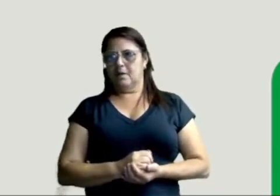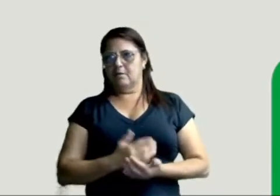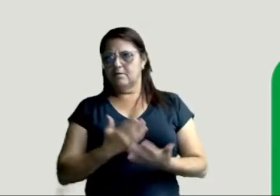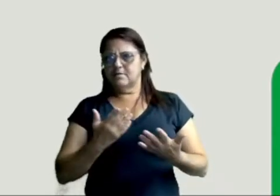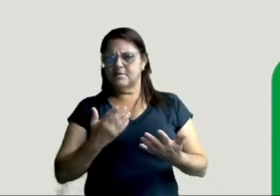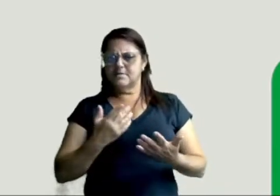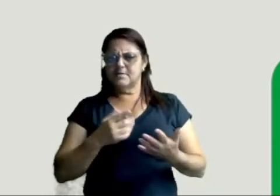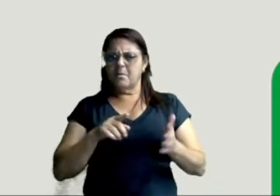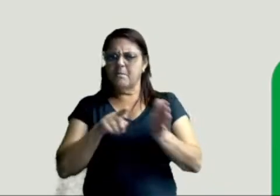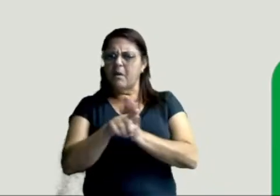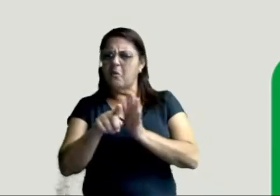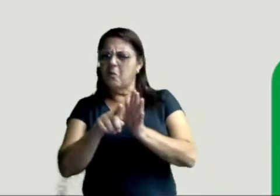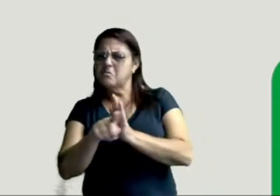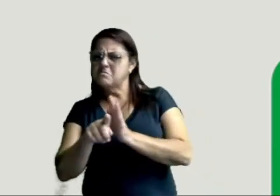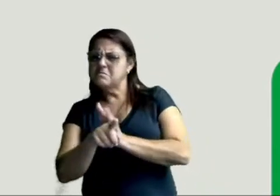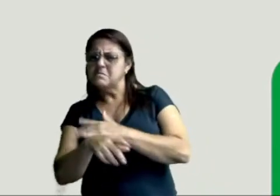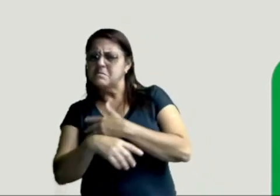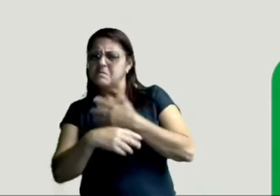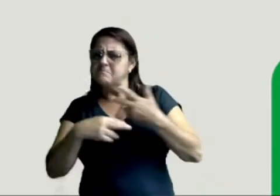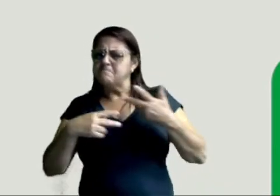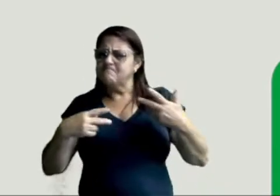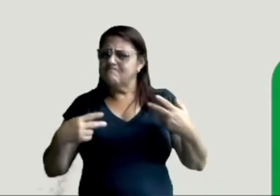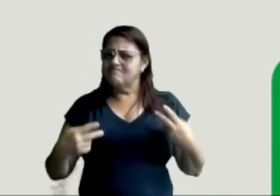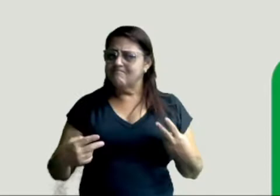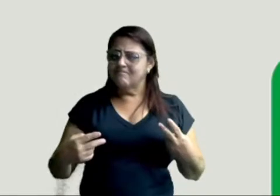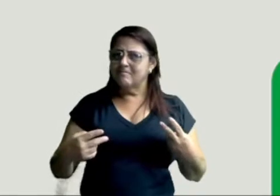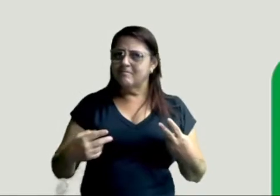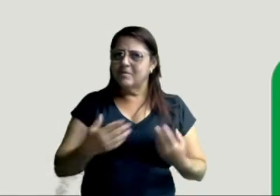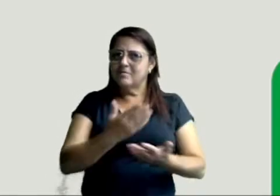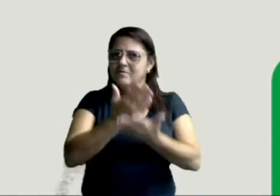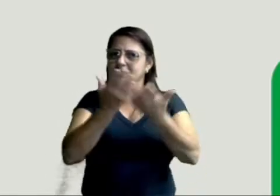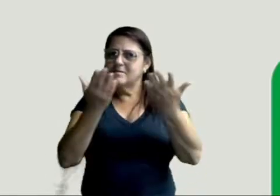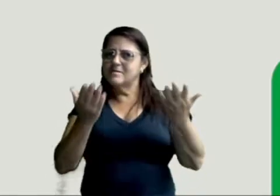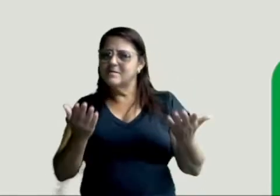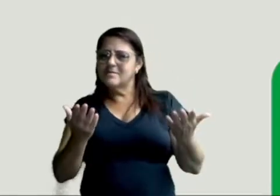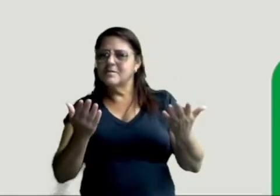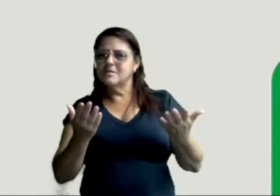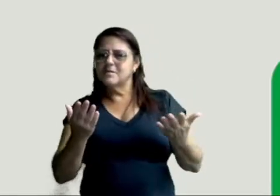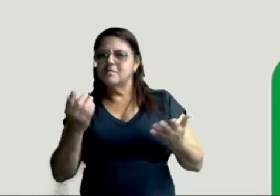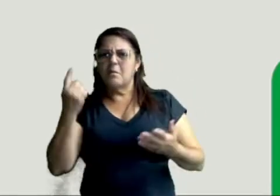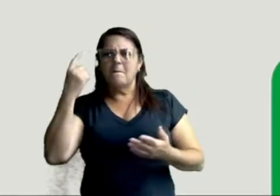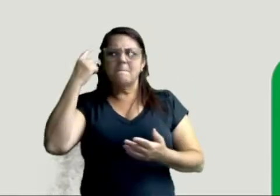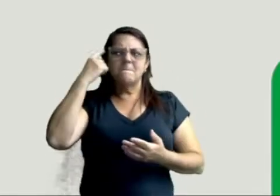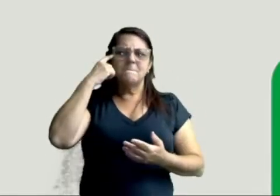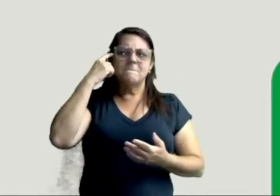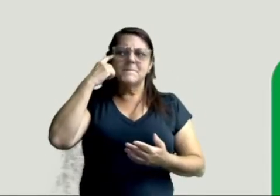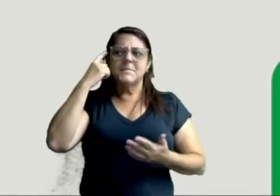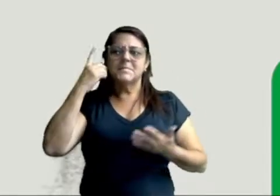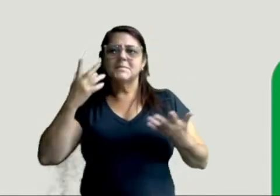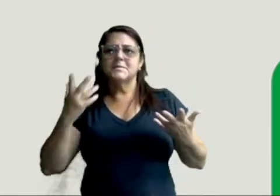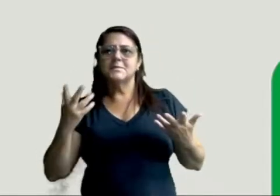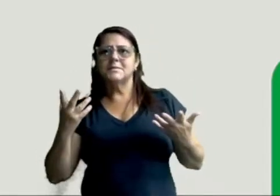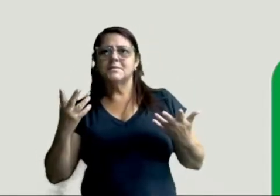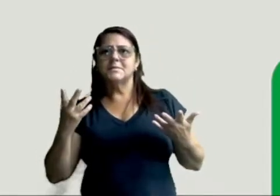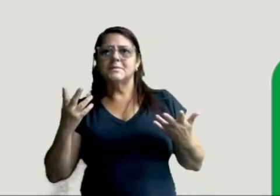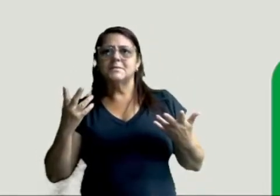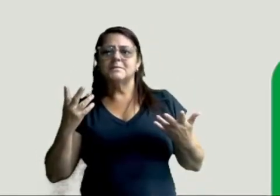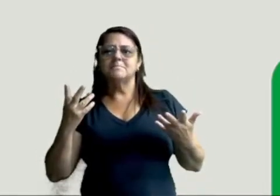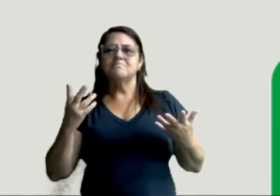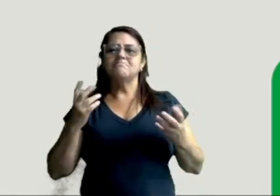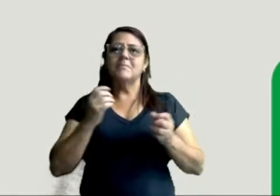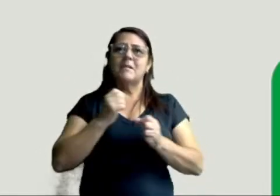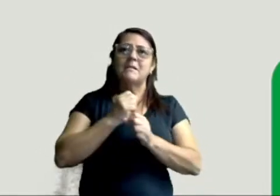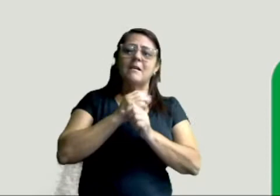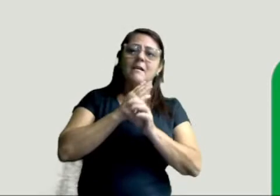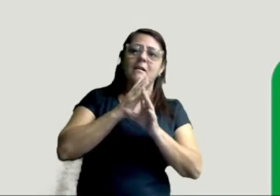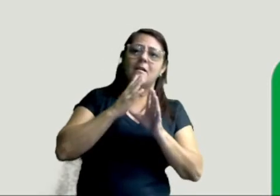se eu fizer algumas perguntas para vocês, né? Vocês vão ter uma breve noção,